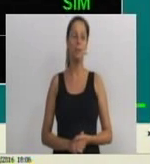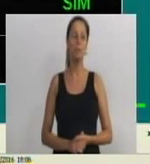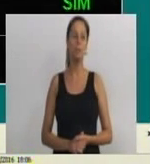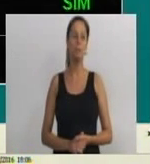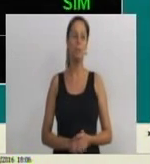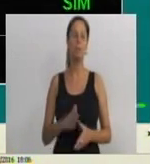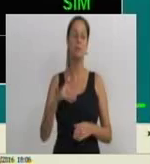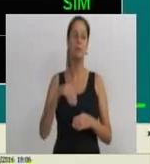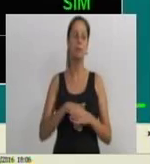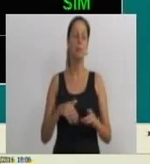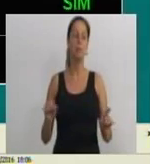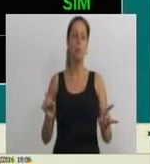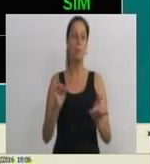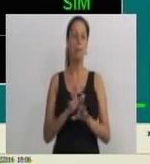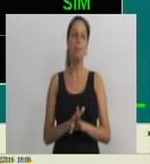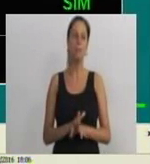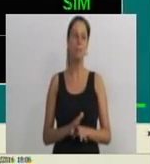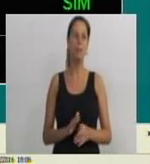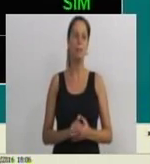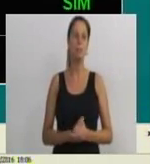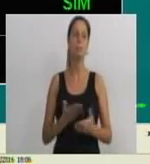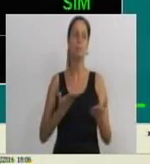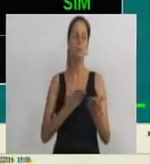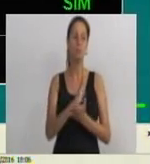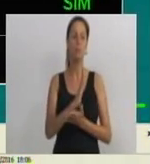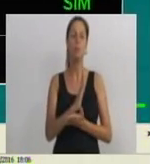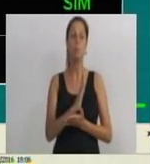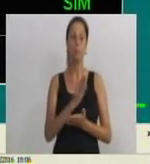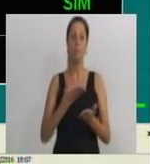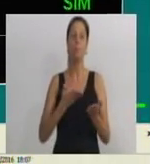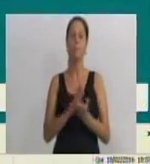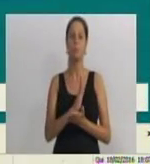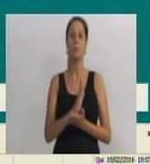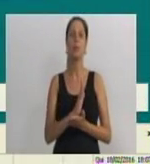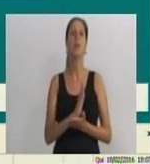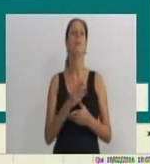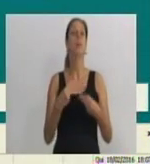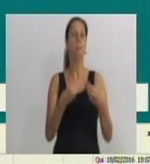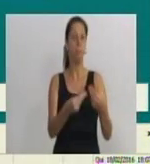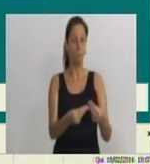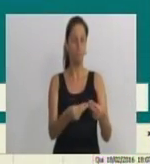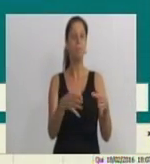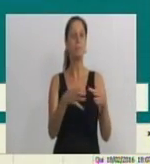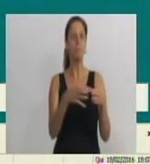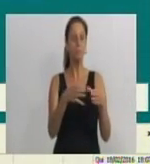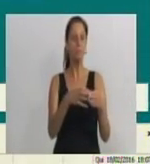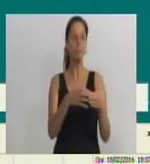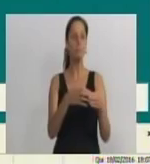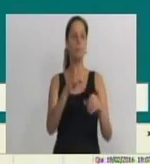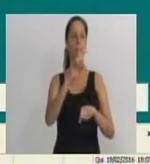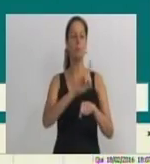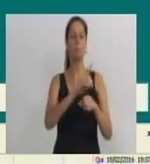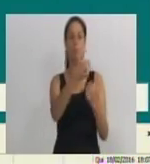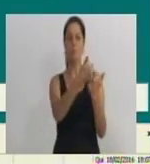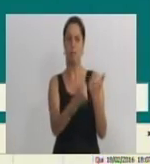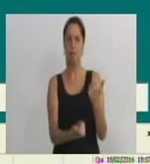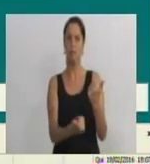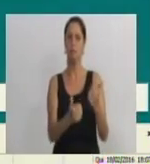Encerrada a votação, aprovados, aprovada e a diretoria legislativa para providências.